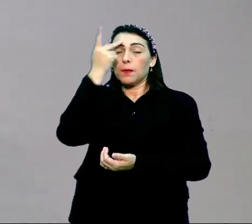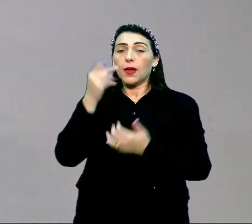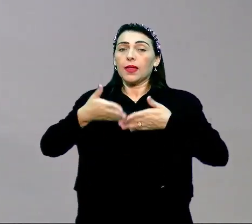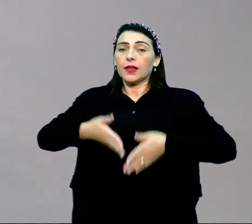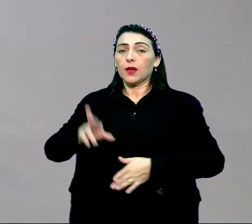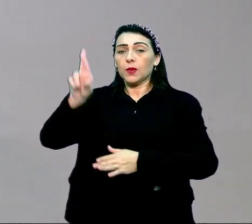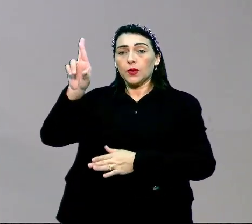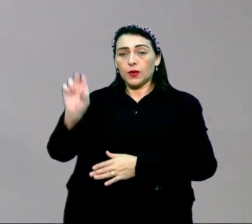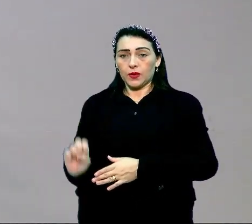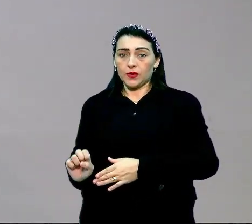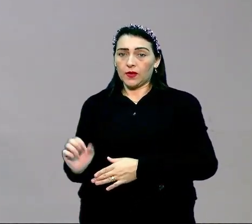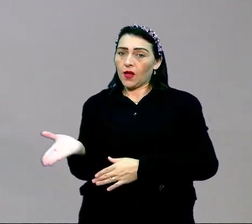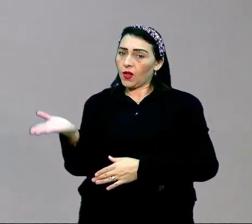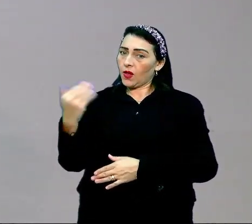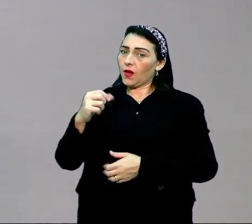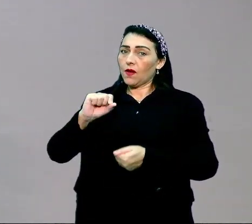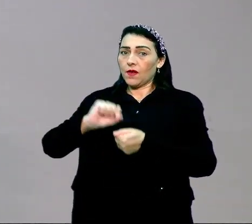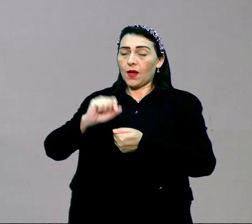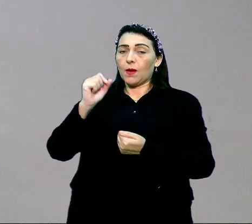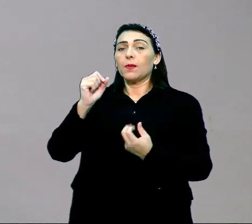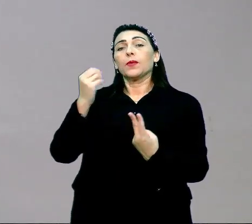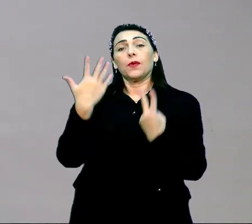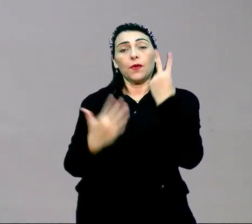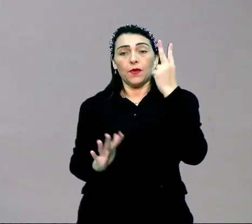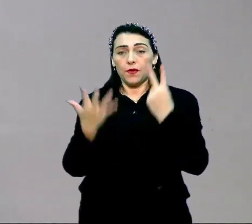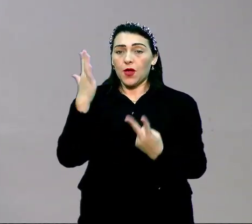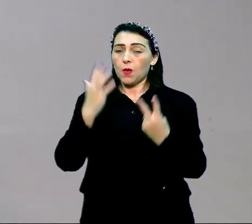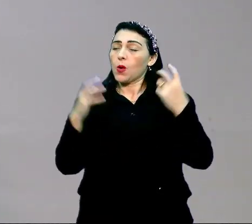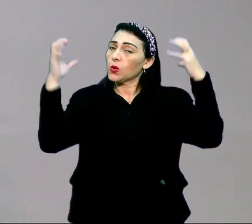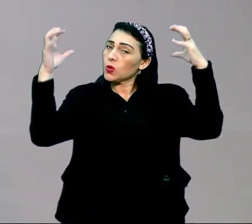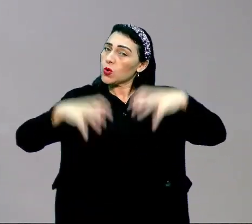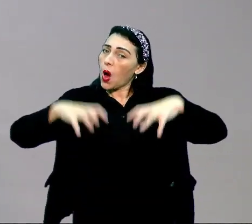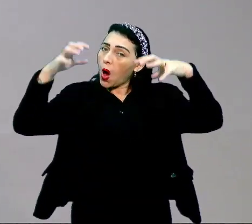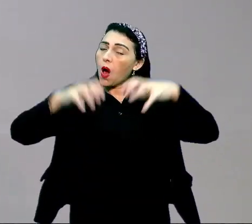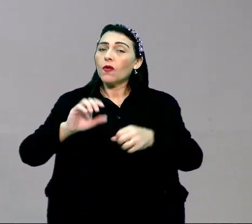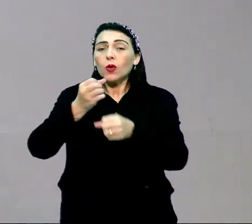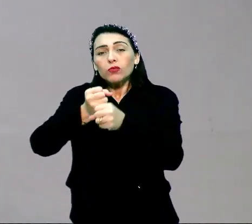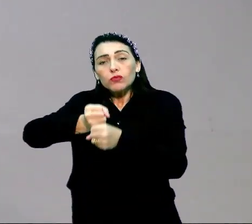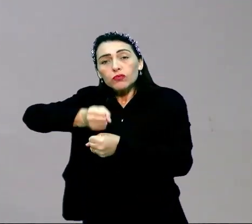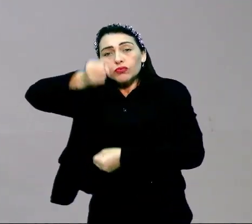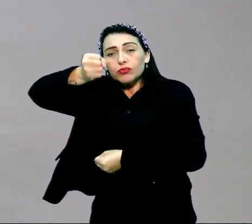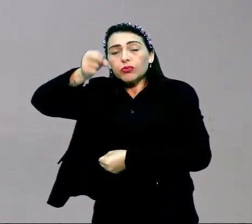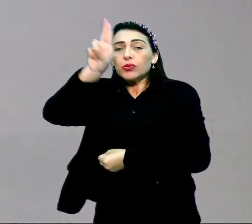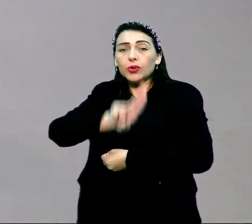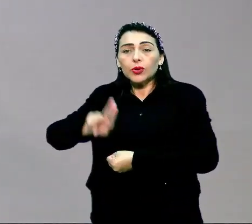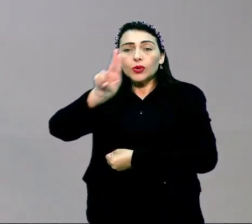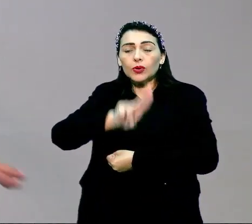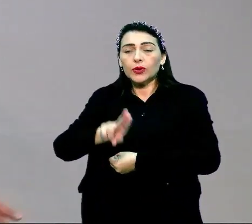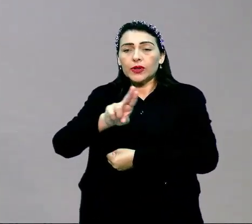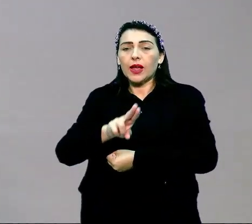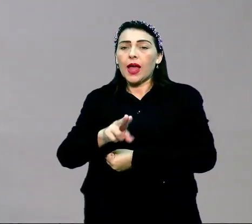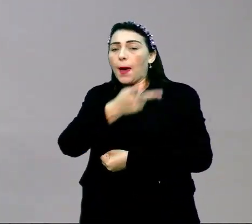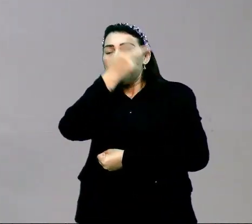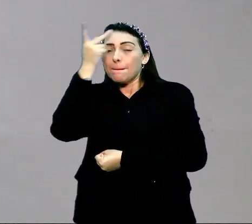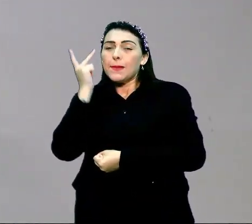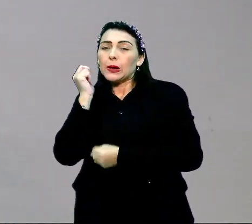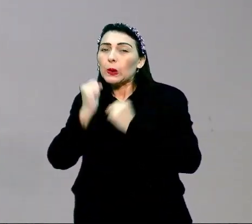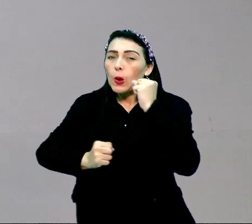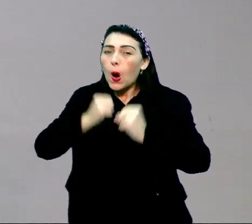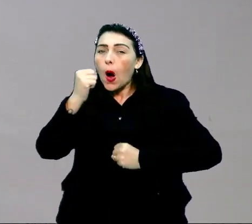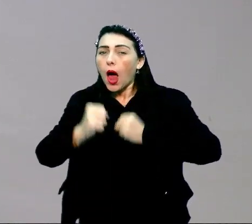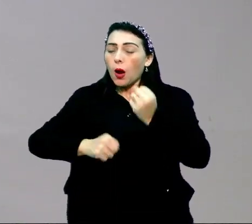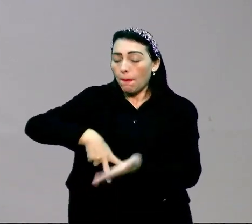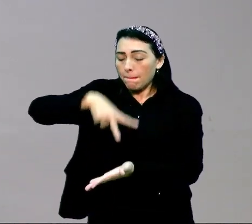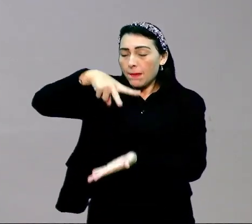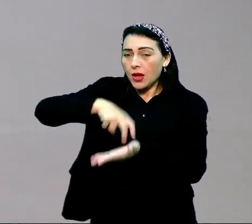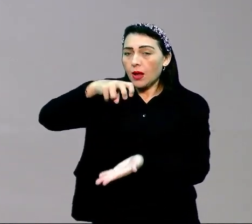chega e diz, fomos nós que criamos o frevo porque a gente lá chove muito, a gente usa sombrinha, e aí às vezes vem gente correndo, a gente começa a pular,